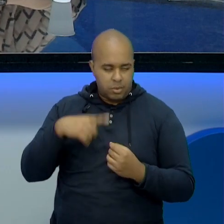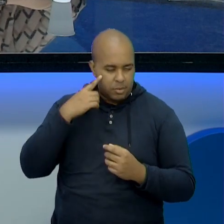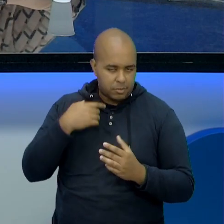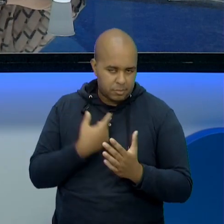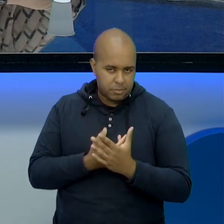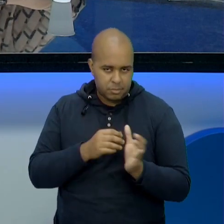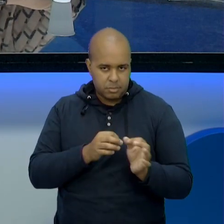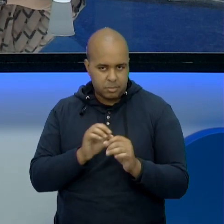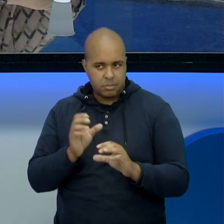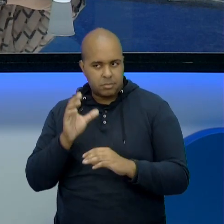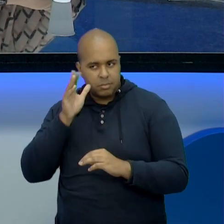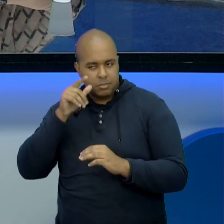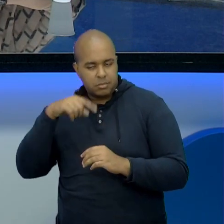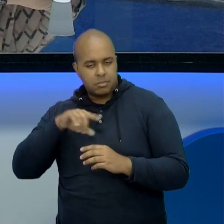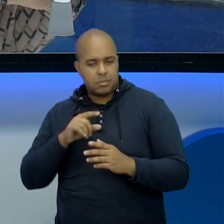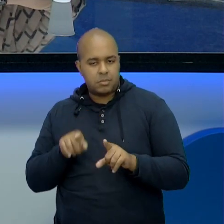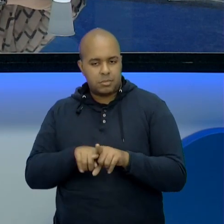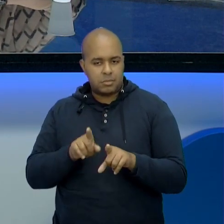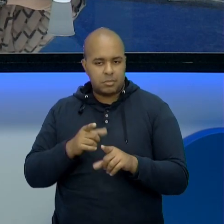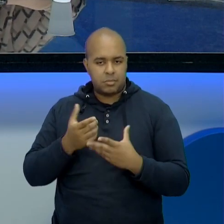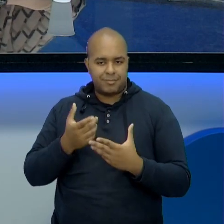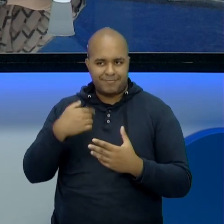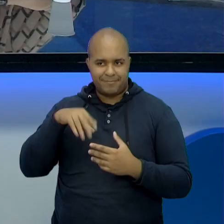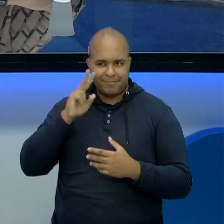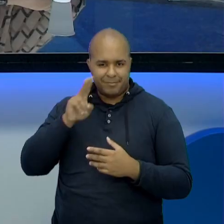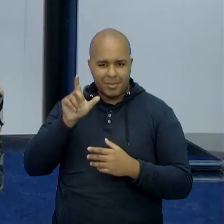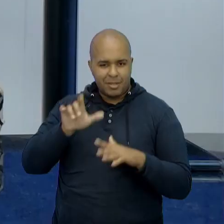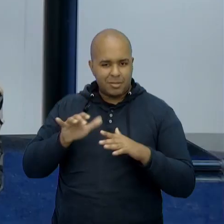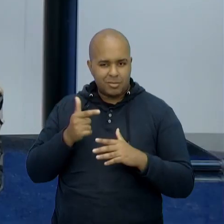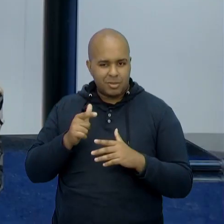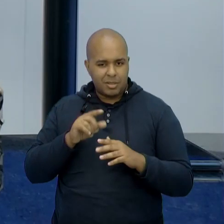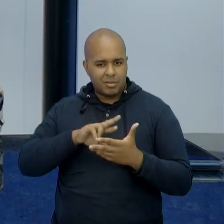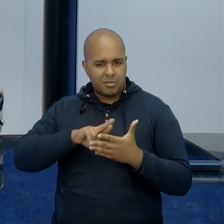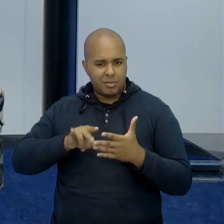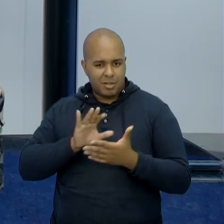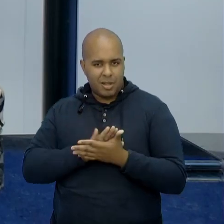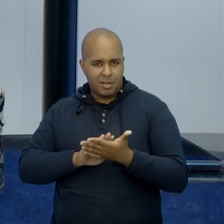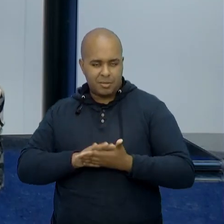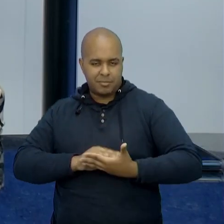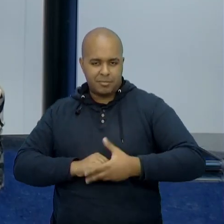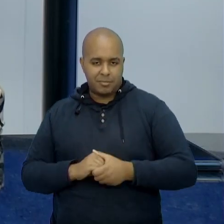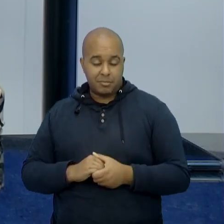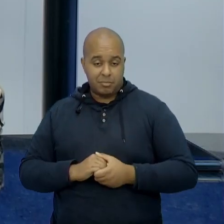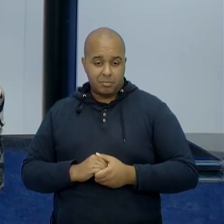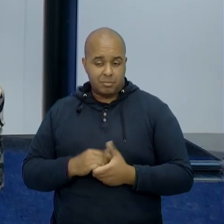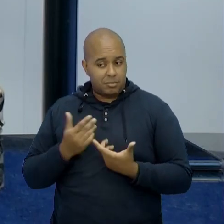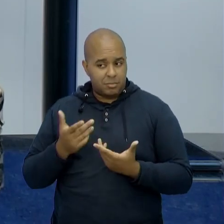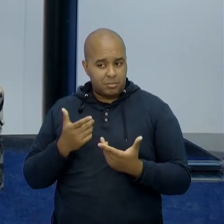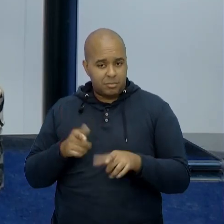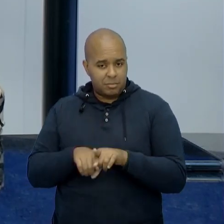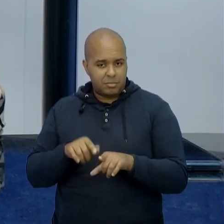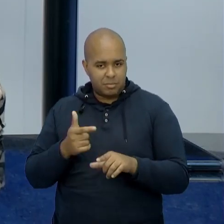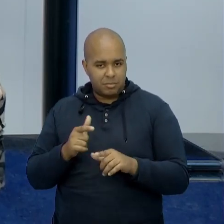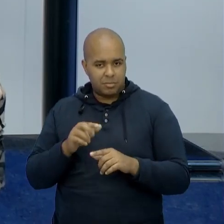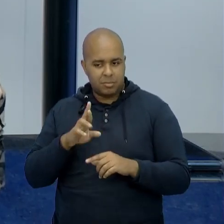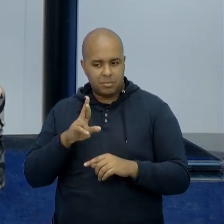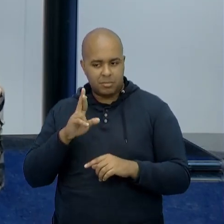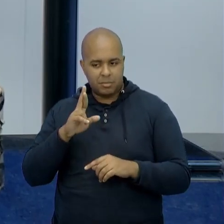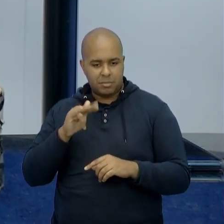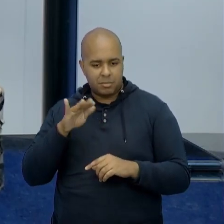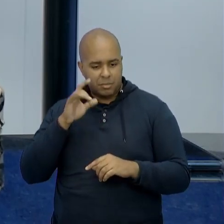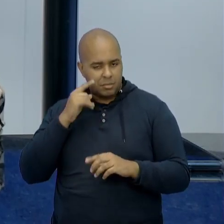os colaboradores e a gente enxerga que não tem diversidade alguma, né? Sim. Nem racial,